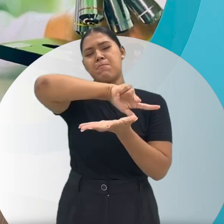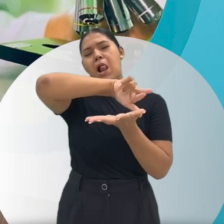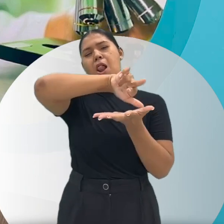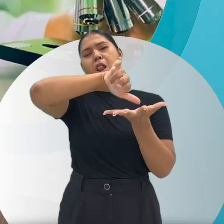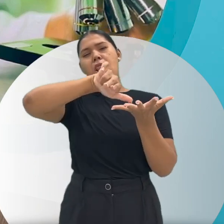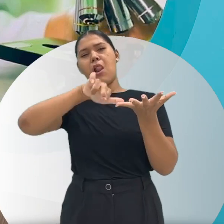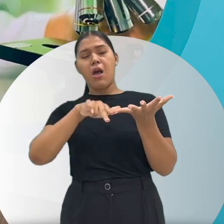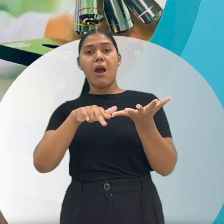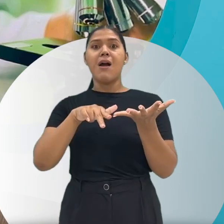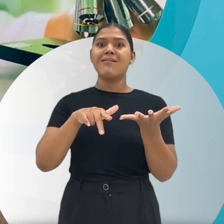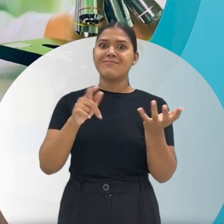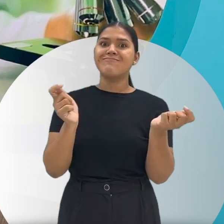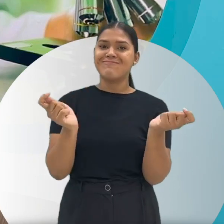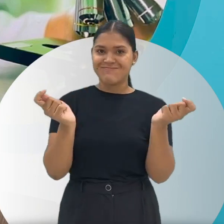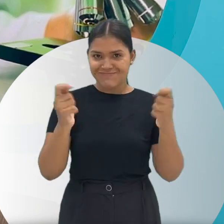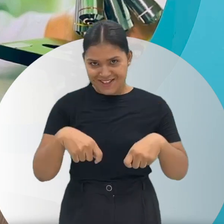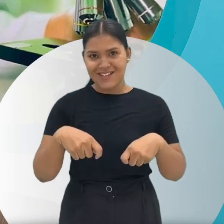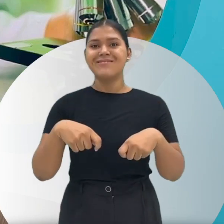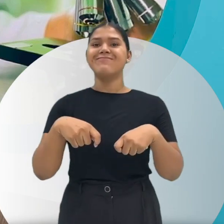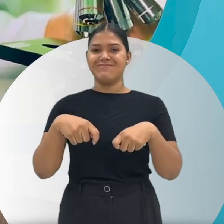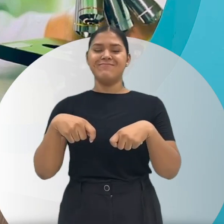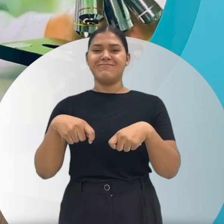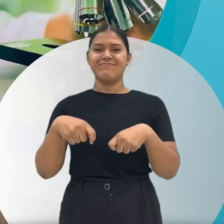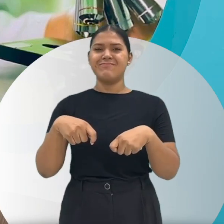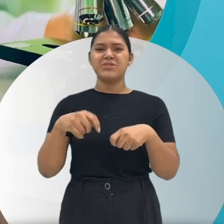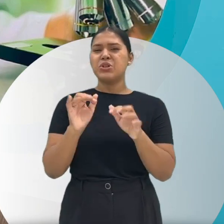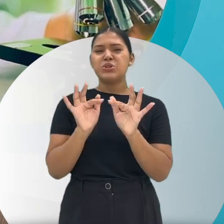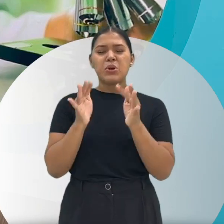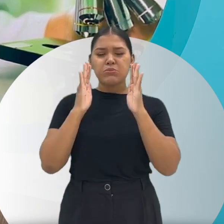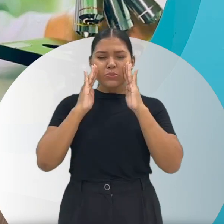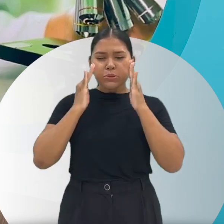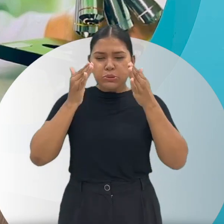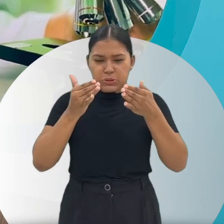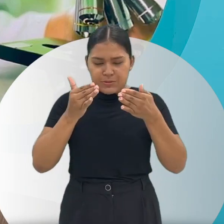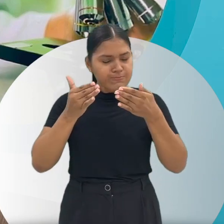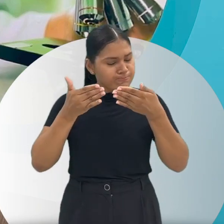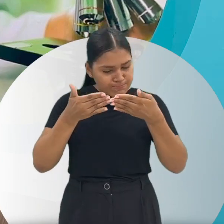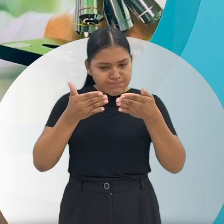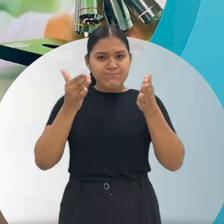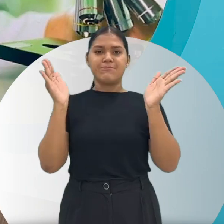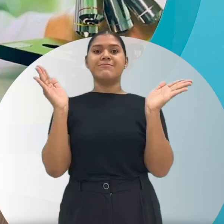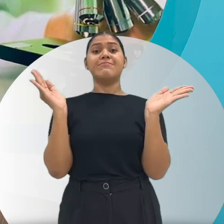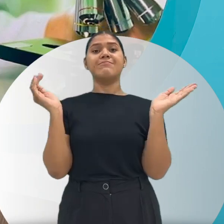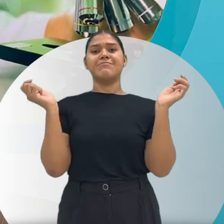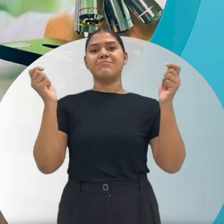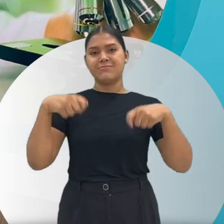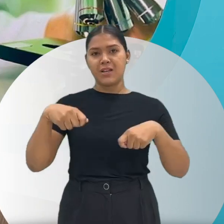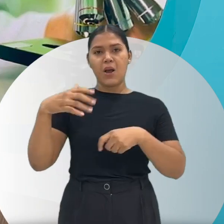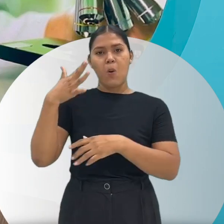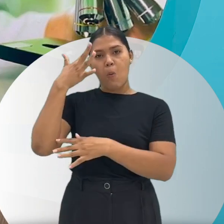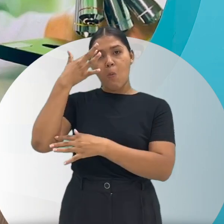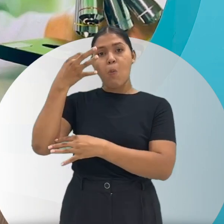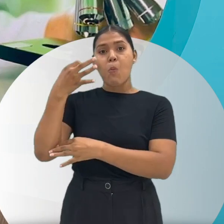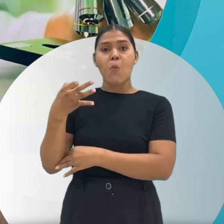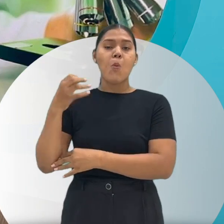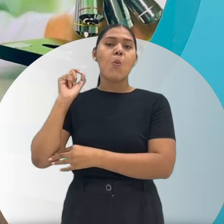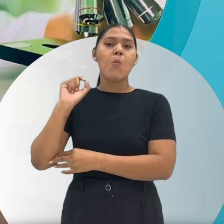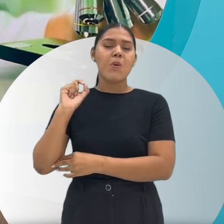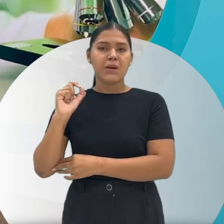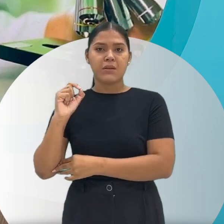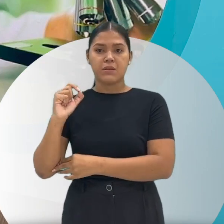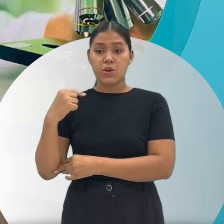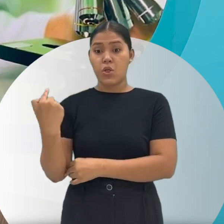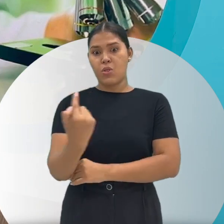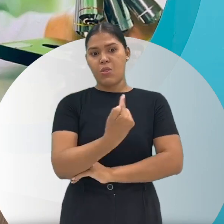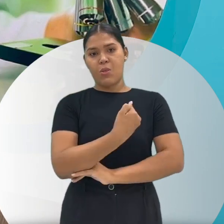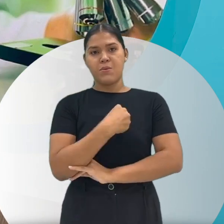possibilidades, mostrar que é muito além do que aquilo que está ali imposto, é muito importante para a gente que está formando